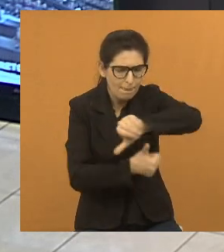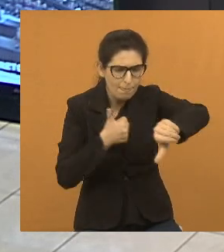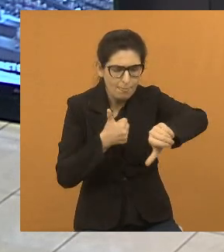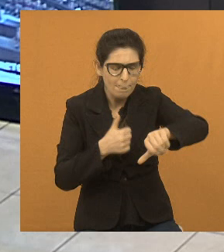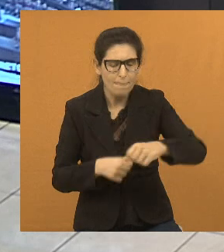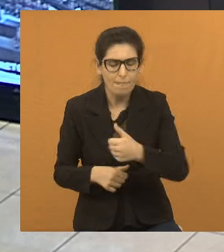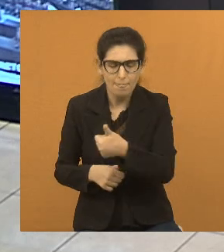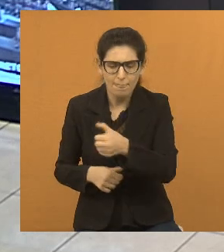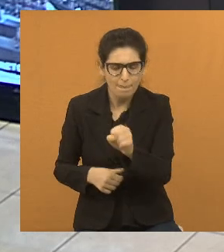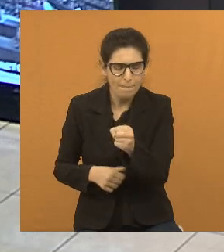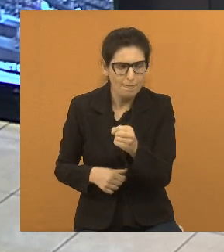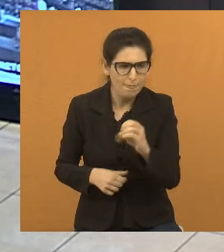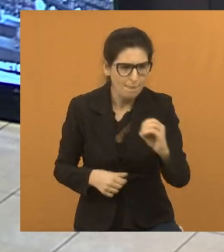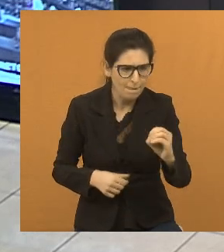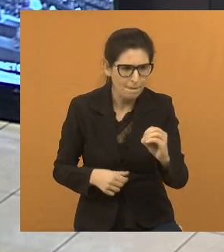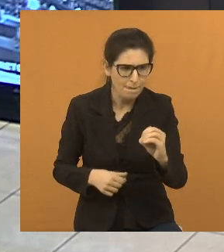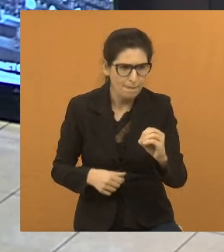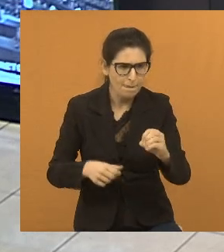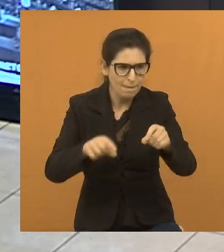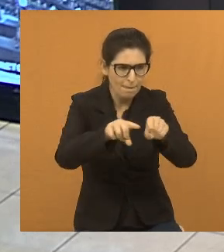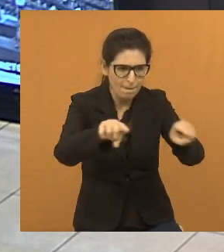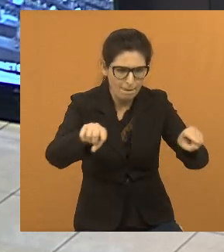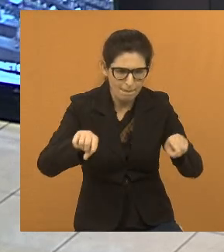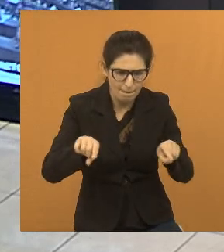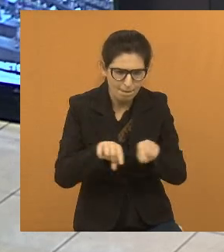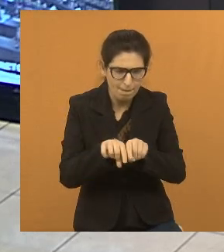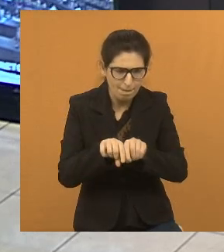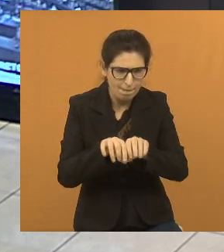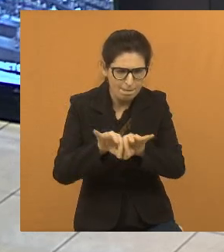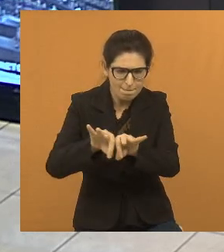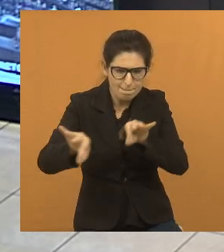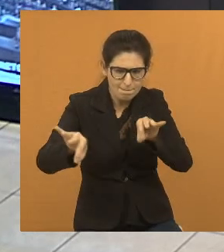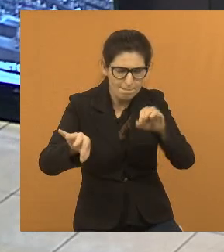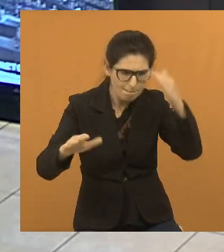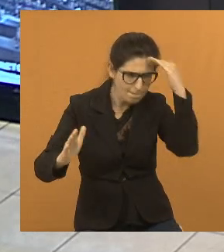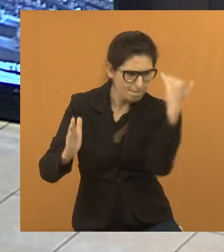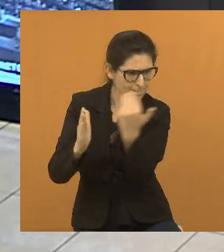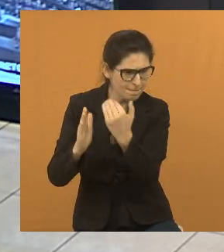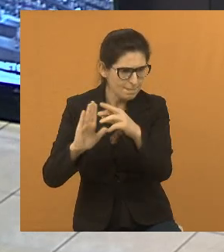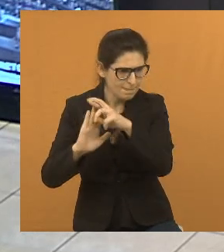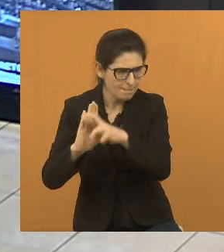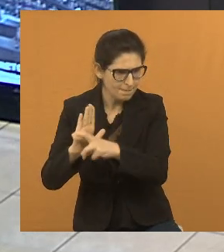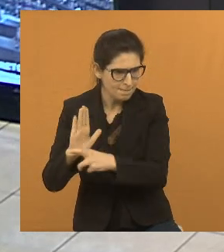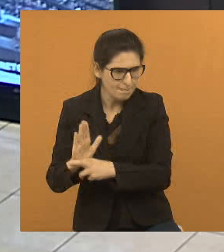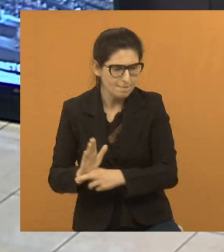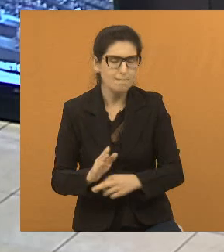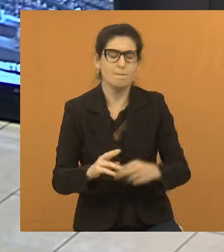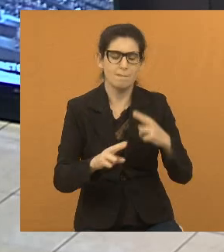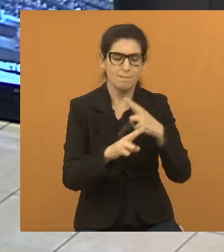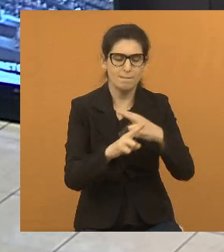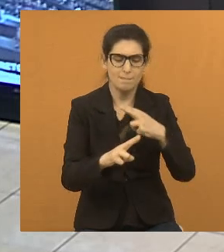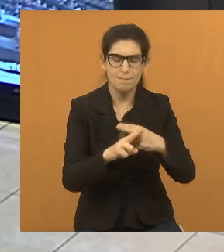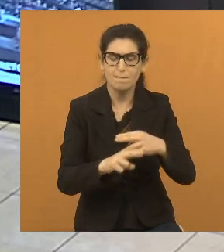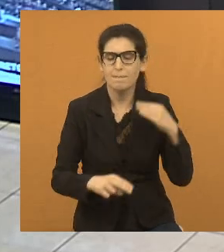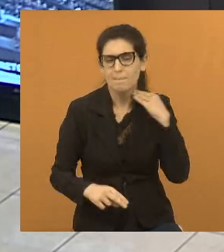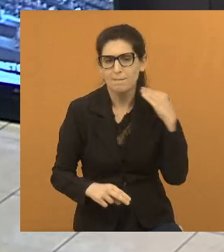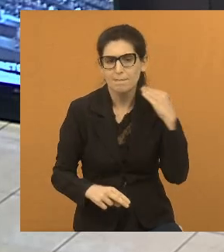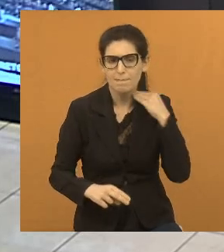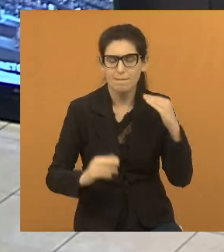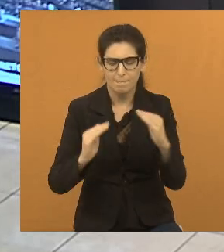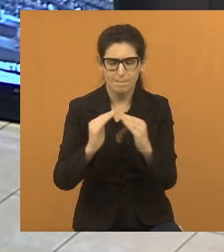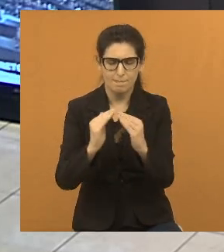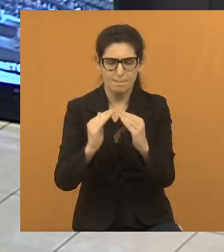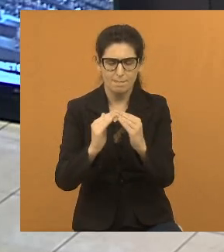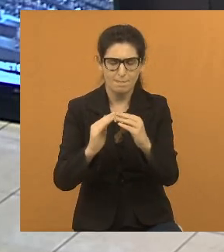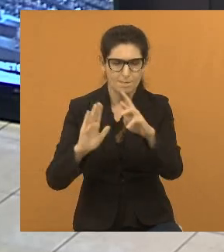metros quadrados para atender às regras da Caixa Econômica Federal, Sistema Habitacional e o